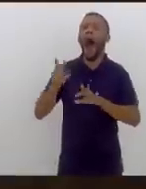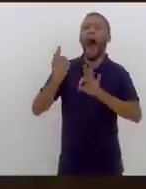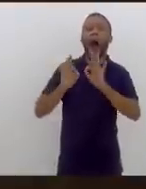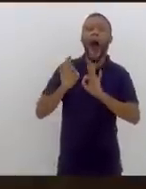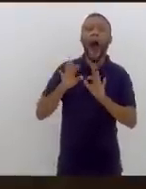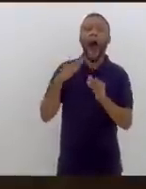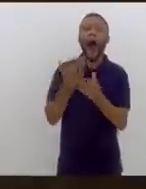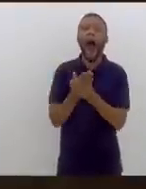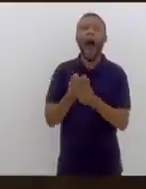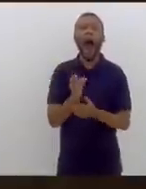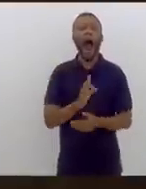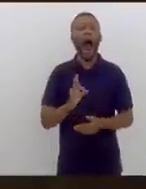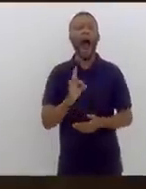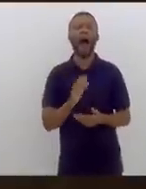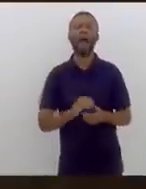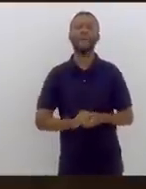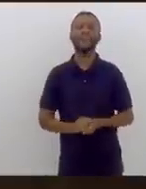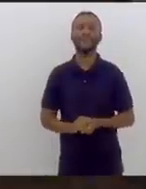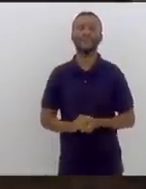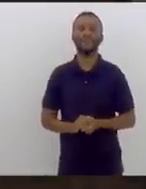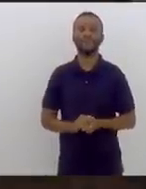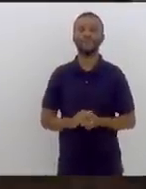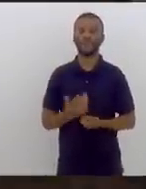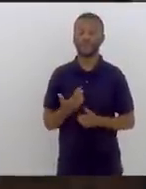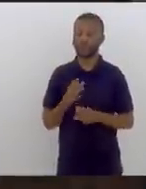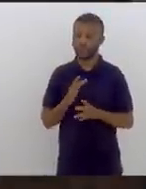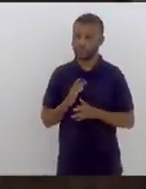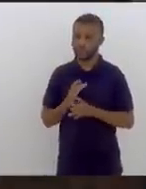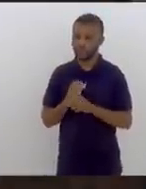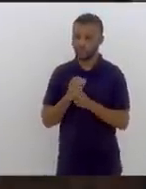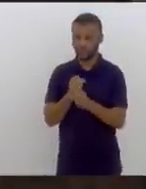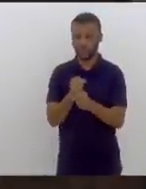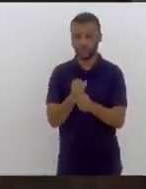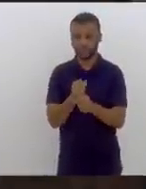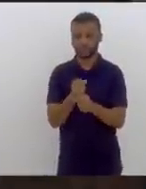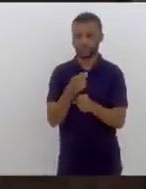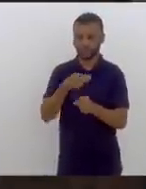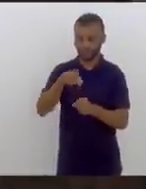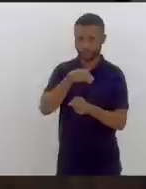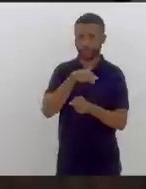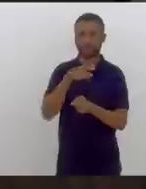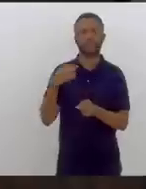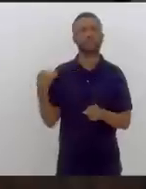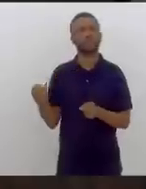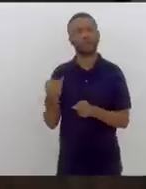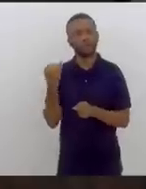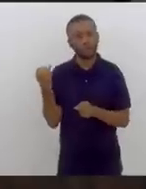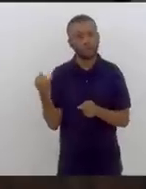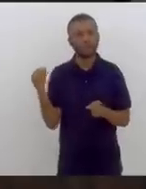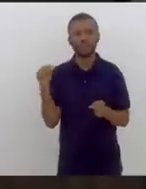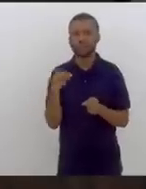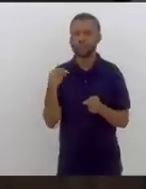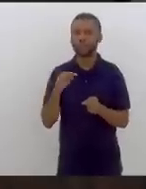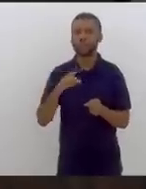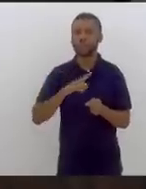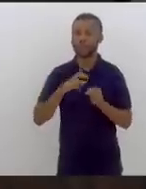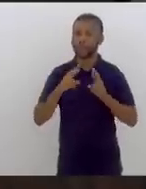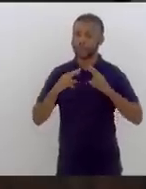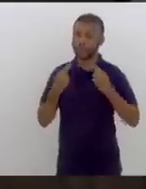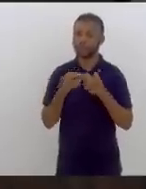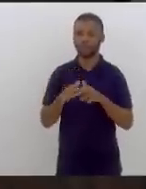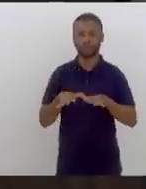não então vou fazer vou fazer uma conta para vocês aqui da importância da relevância que tem essa audiência